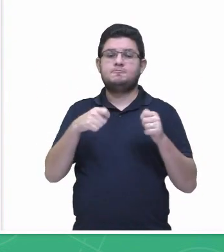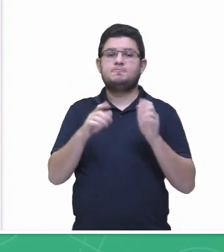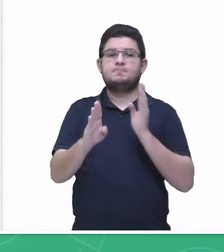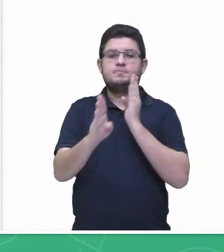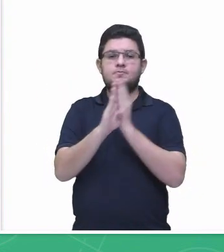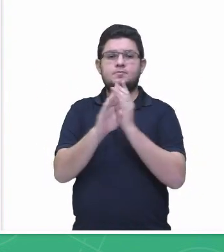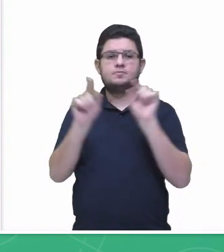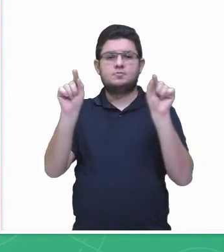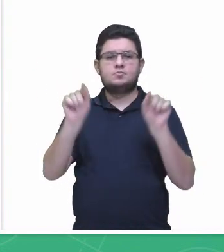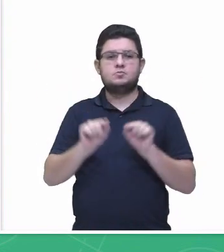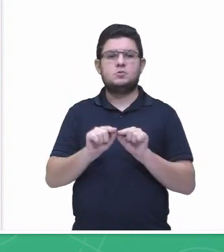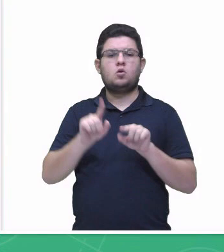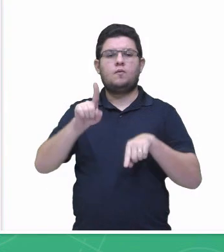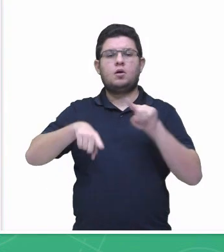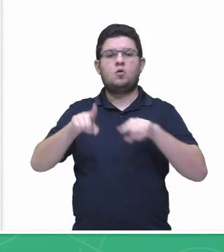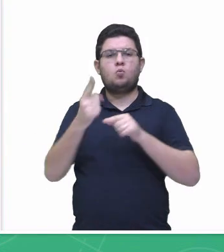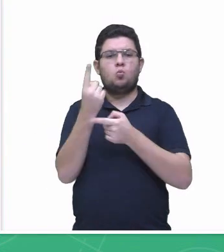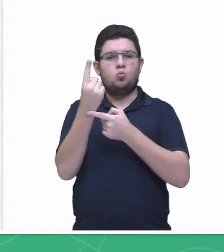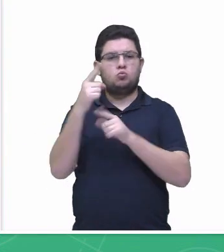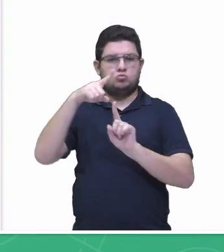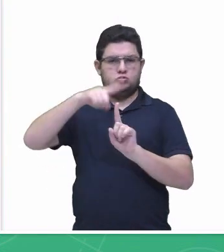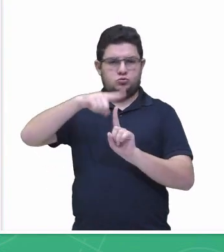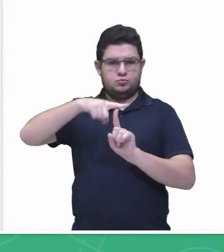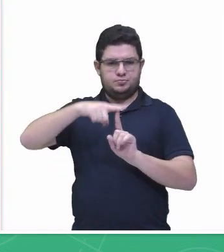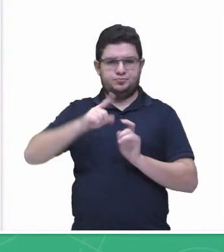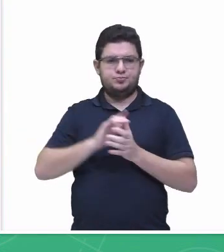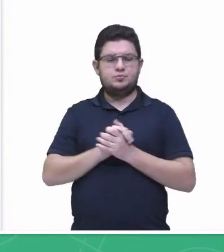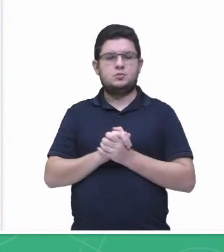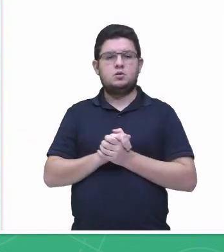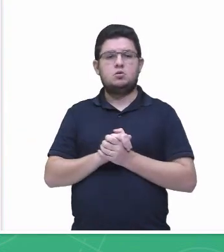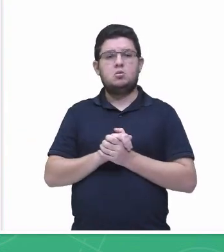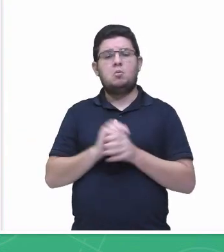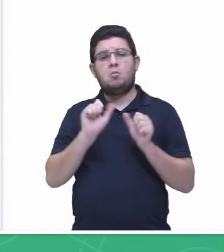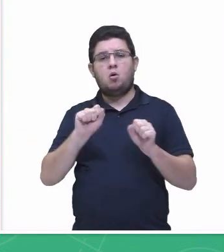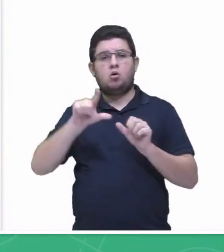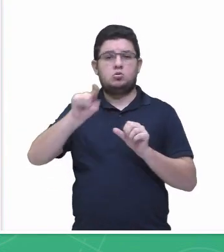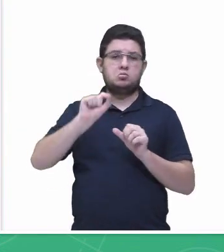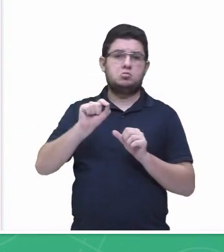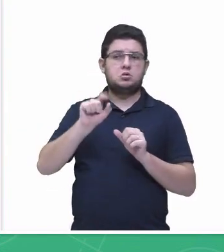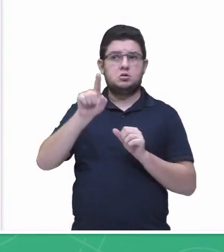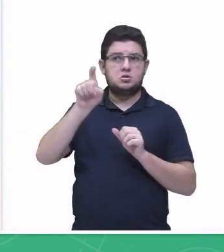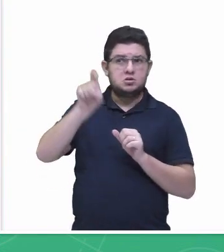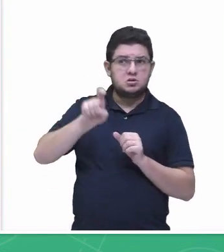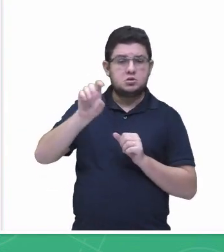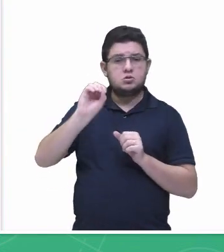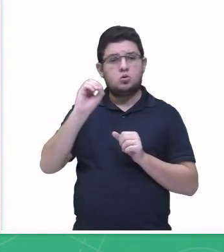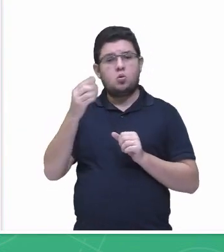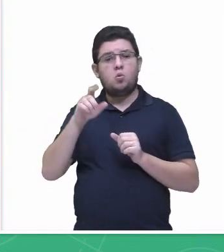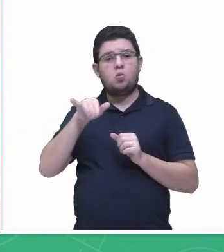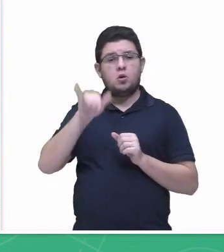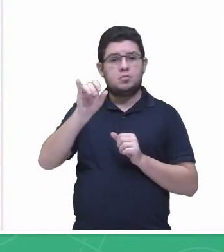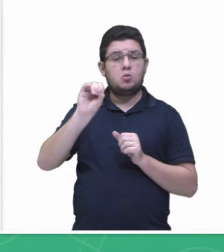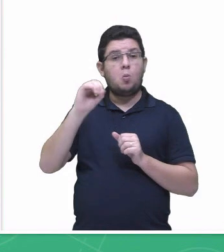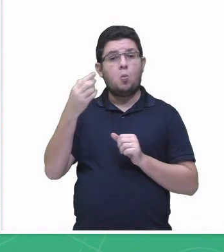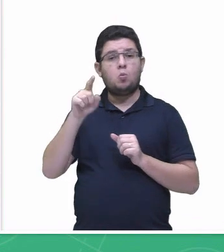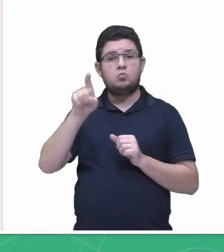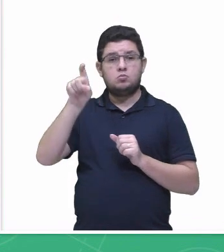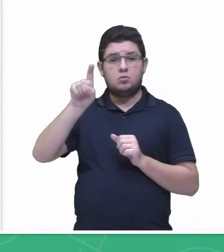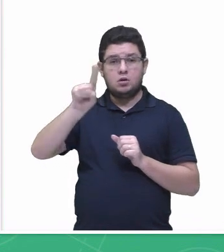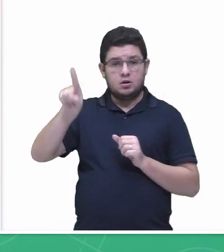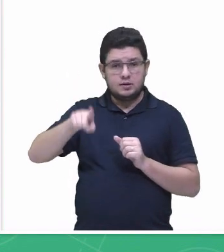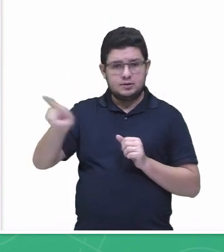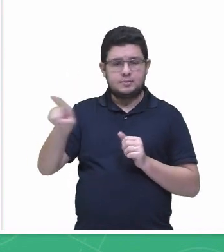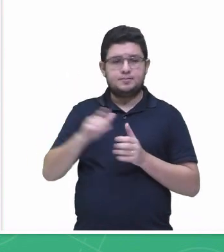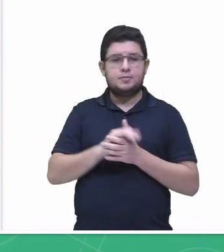apenas um tipo de variável, ou seja, ou você trabalha com x, ou com y, ou com z. Inicialmente,